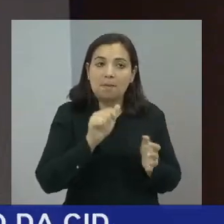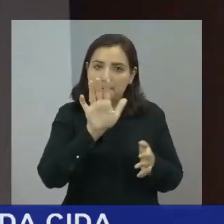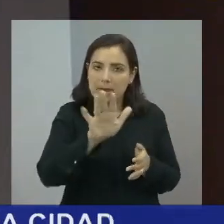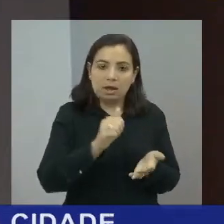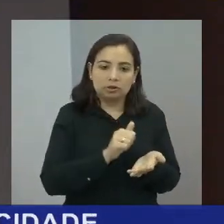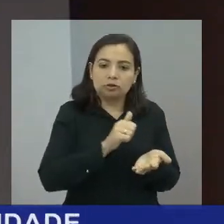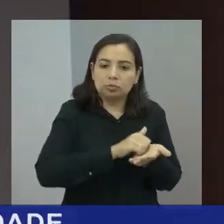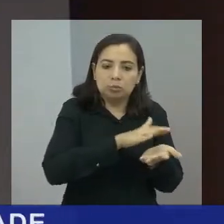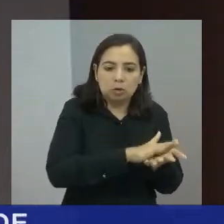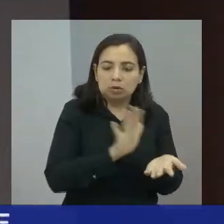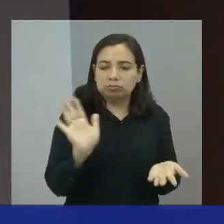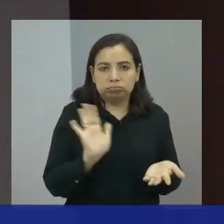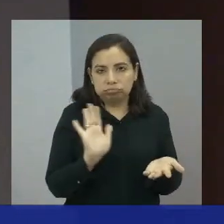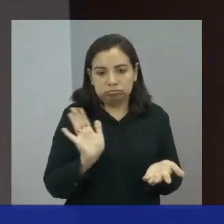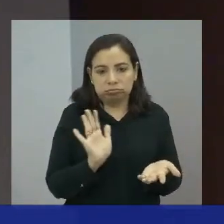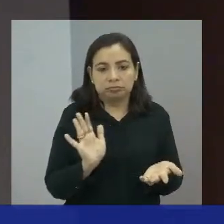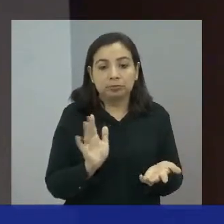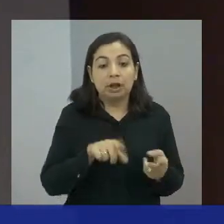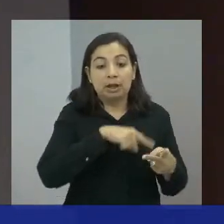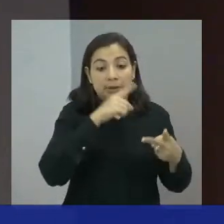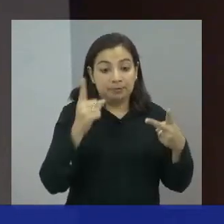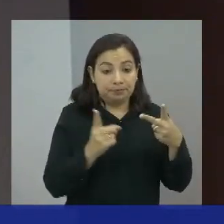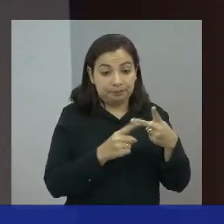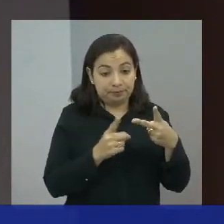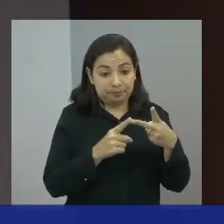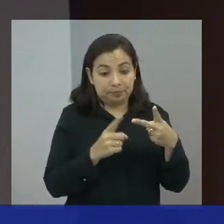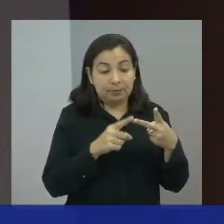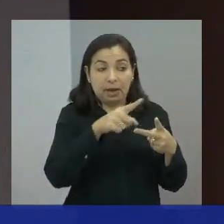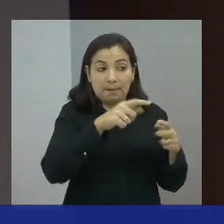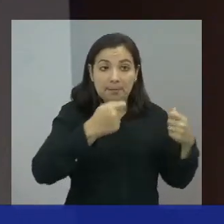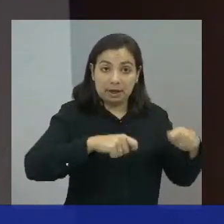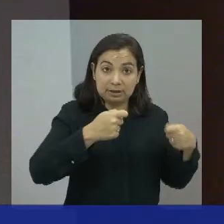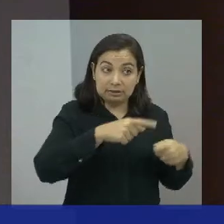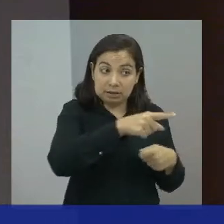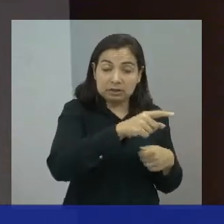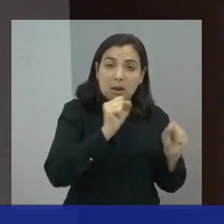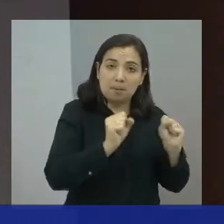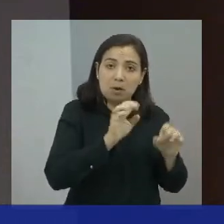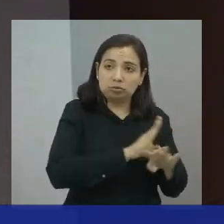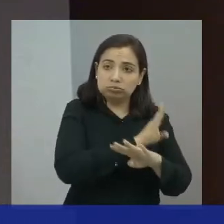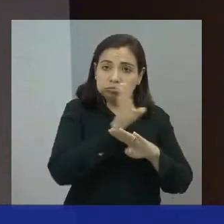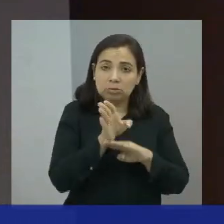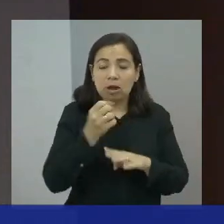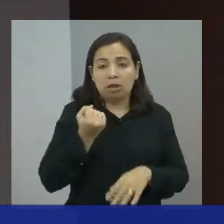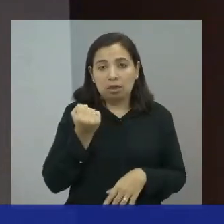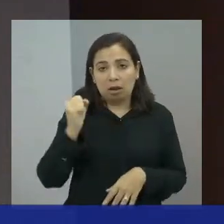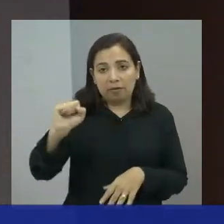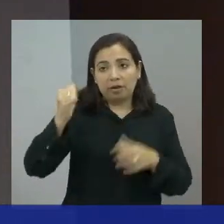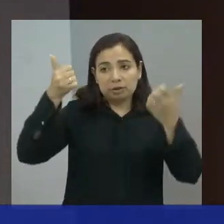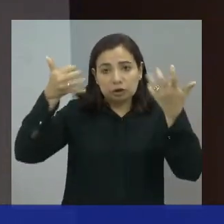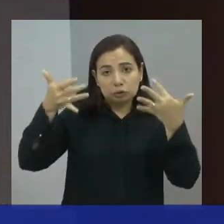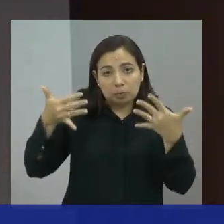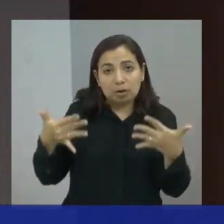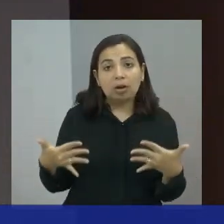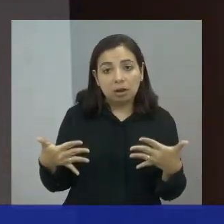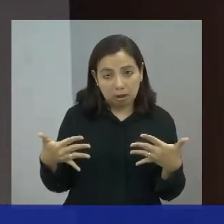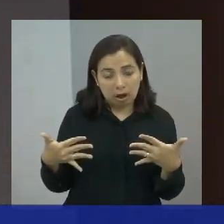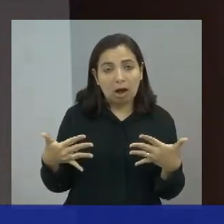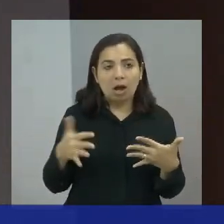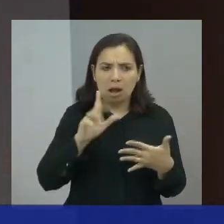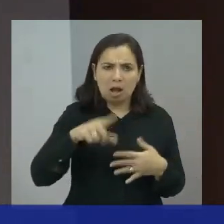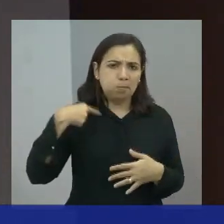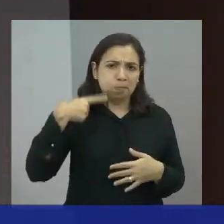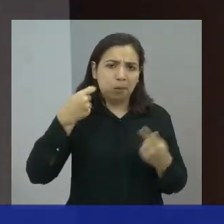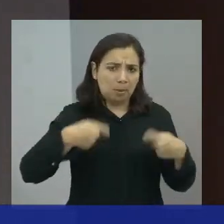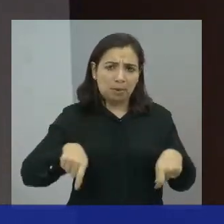de penalidades. Depois da autuação, o cidadão tem direito a apresentar a sua defesa, que não precisa ser por